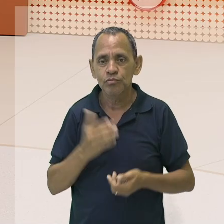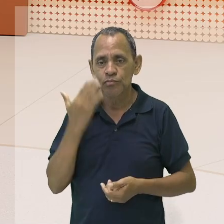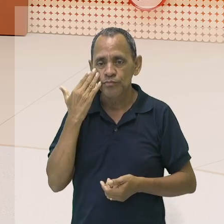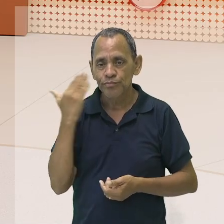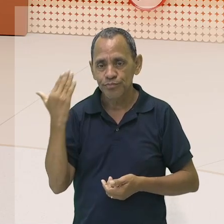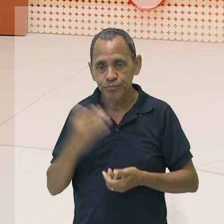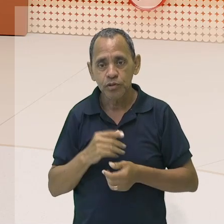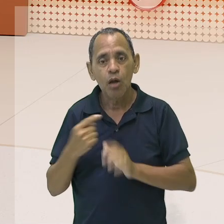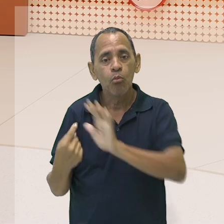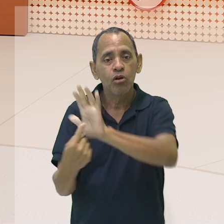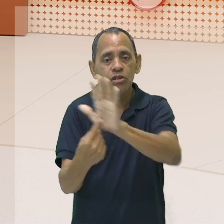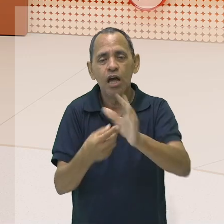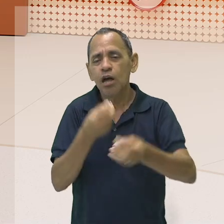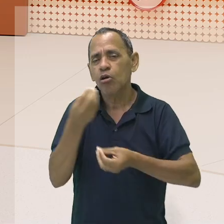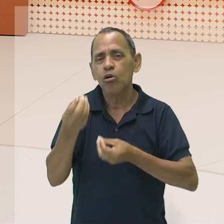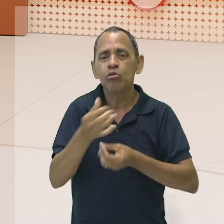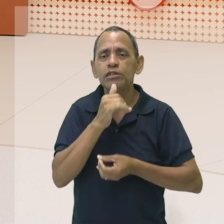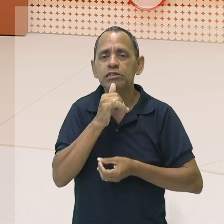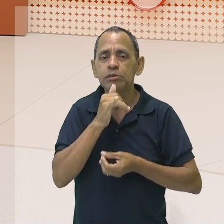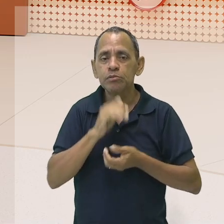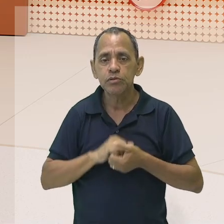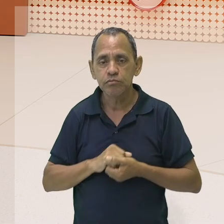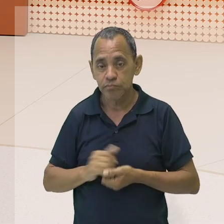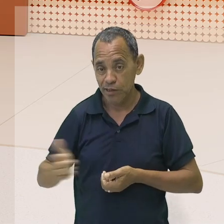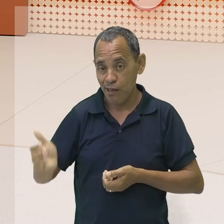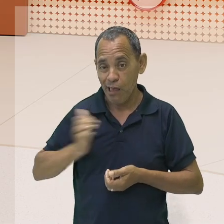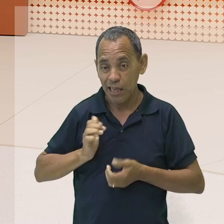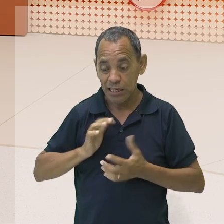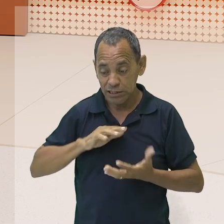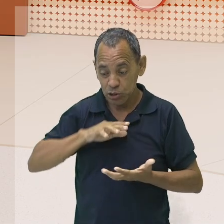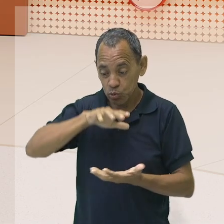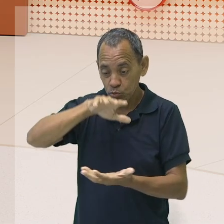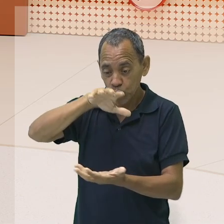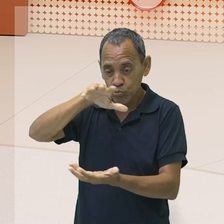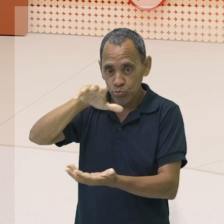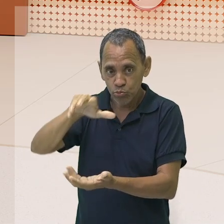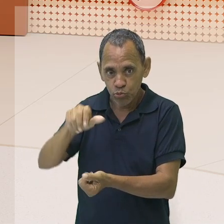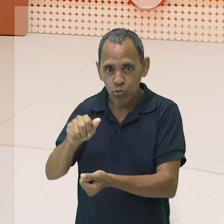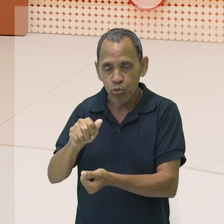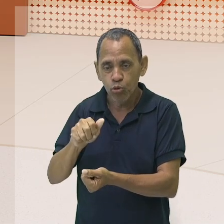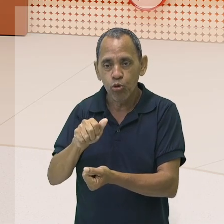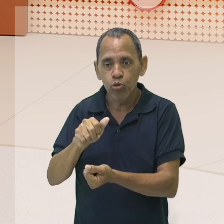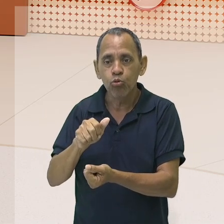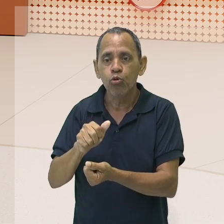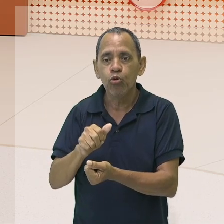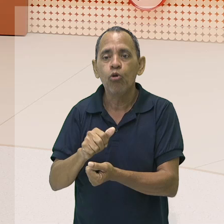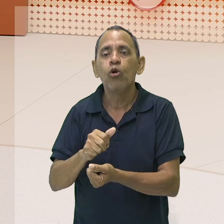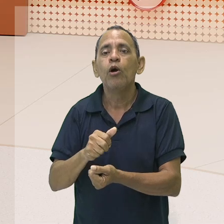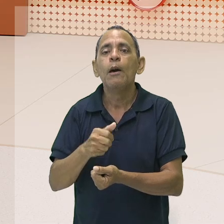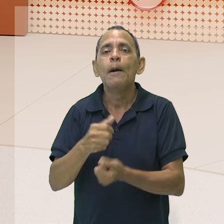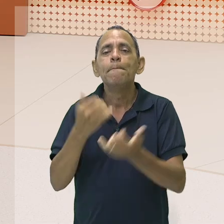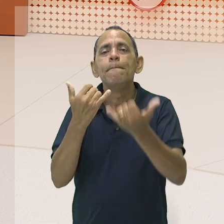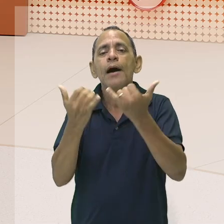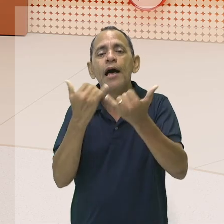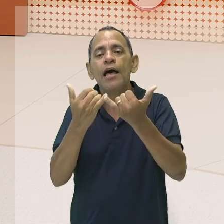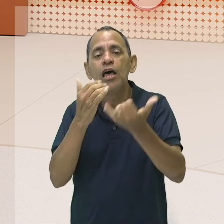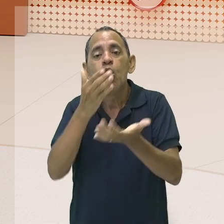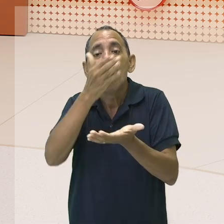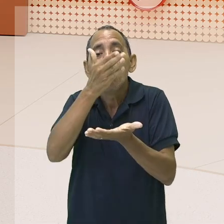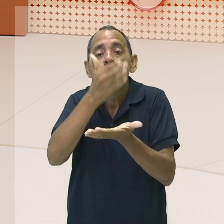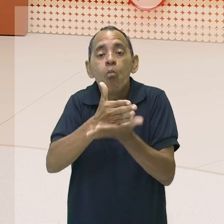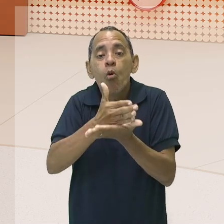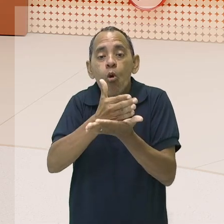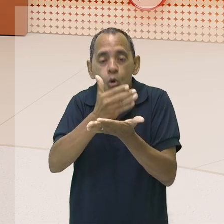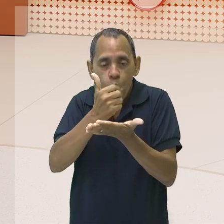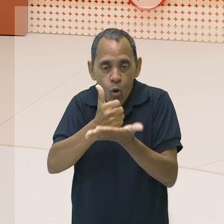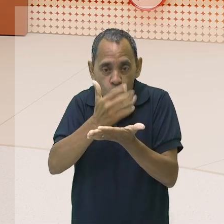É como se a riqueza do mundo, né, fosse um grande, né, um grande bolo, né? Como se fosse assim, uma coisa...